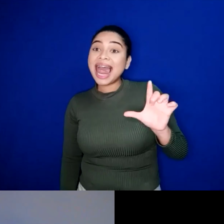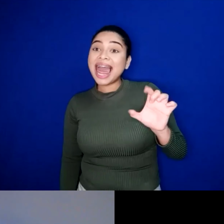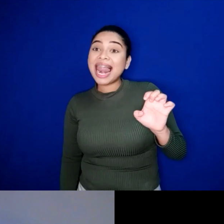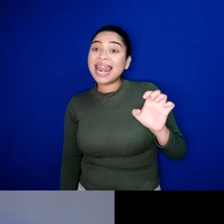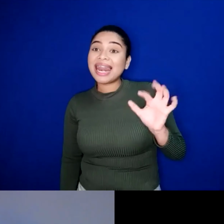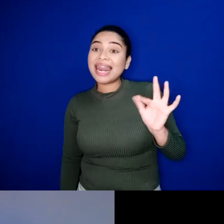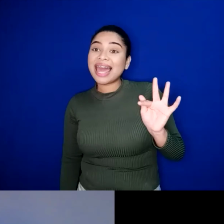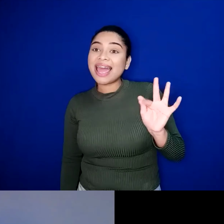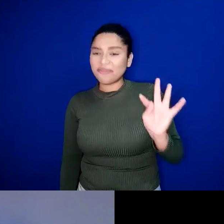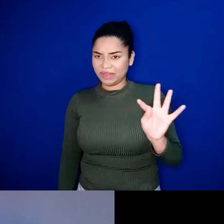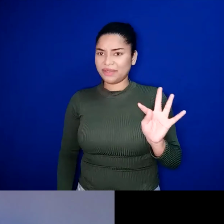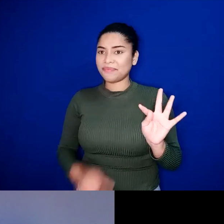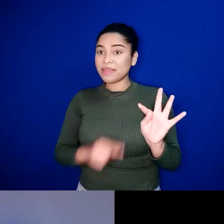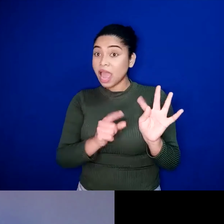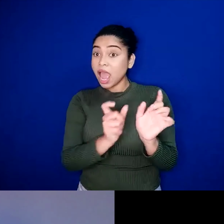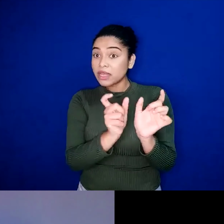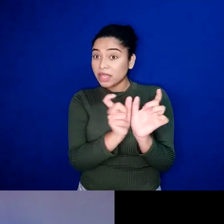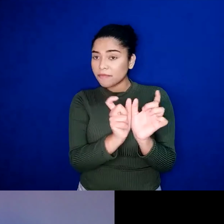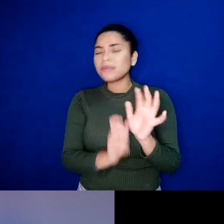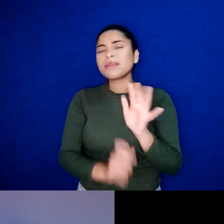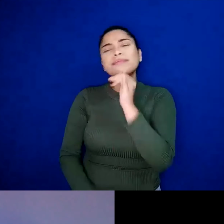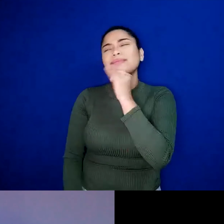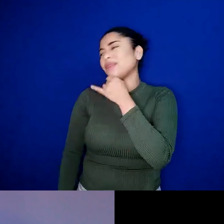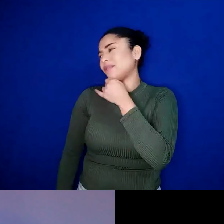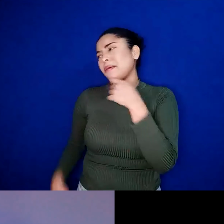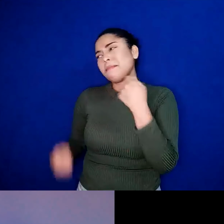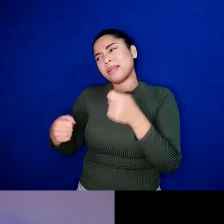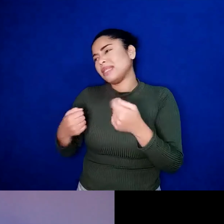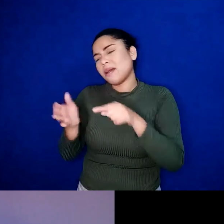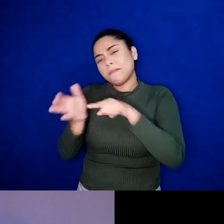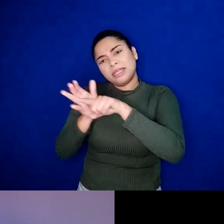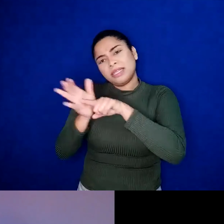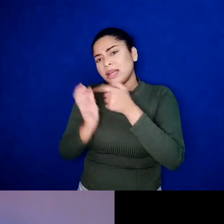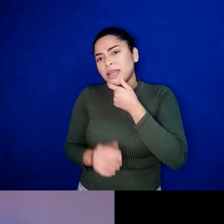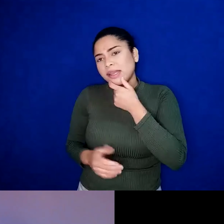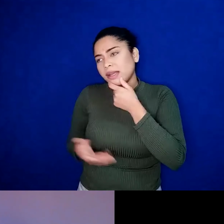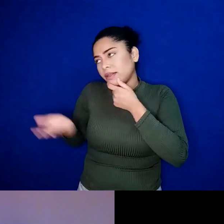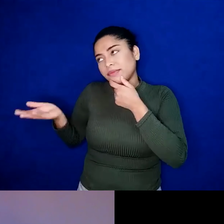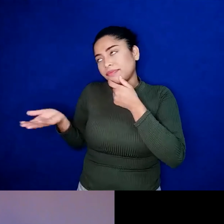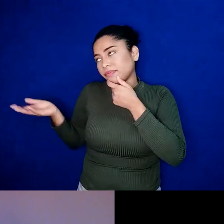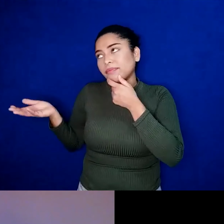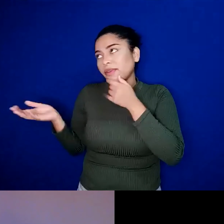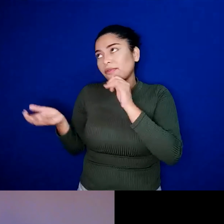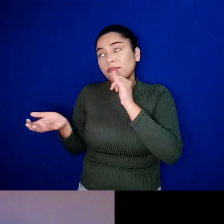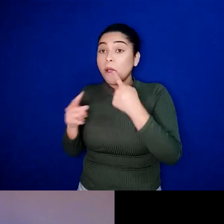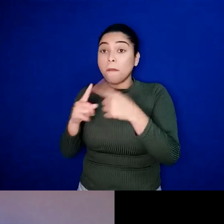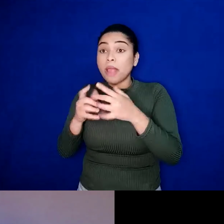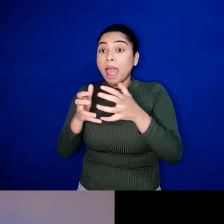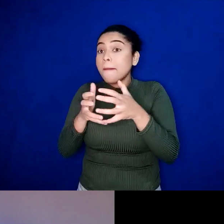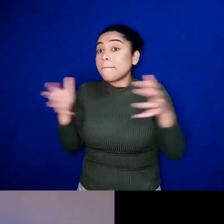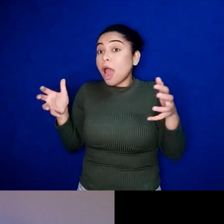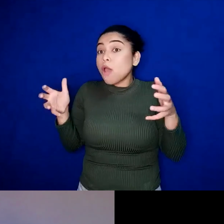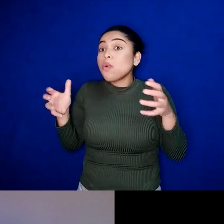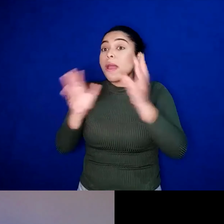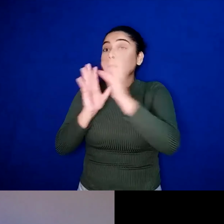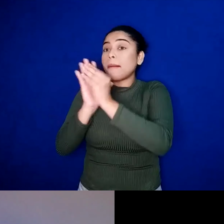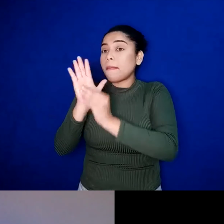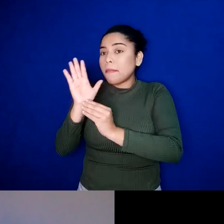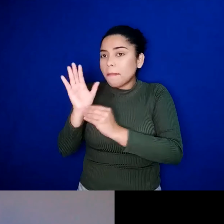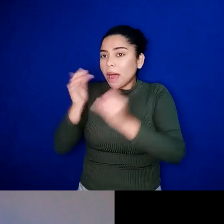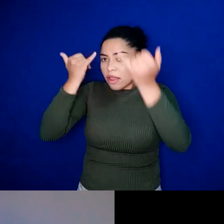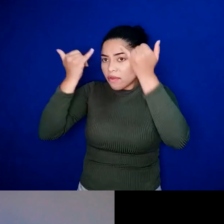tá procurei infelizmente vocês vão ter que fazer as músicas em inglês para gente fez o quê Porque é assim mesmo boa parte desses conteúdos você só vão encontrar